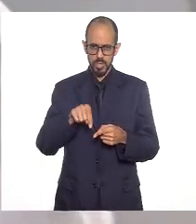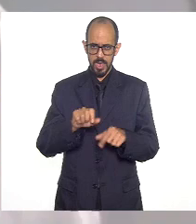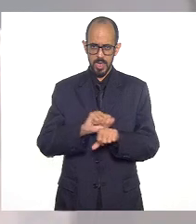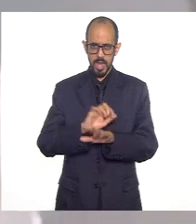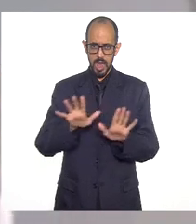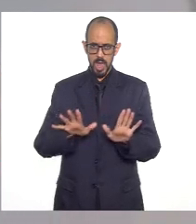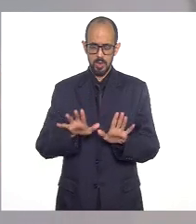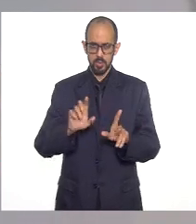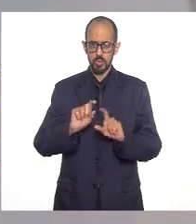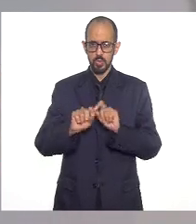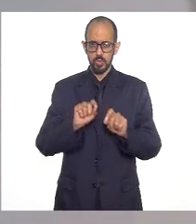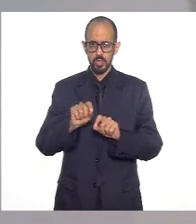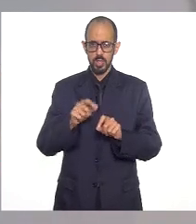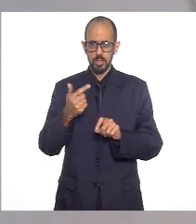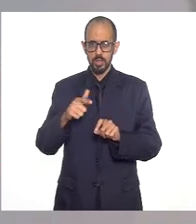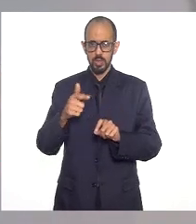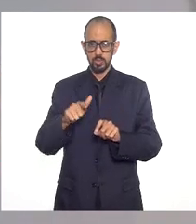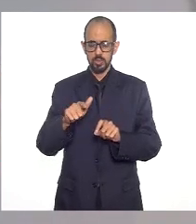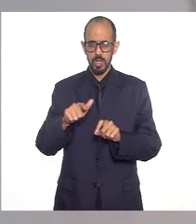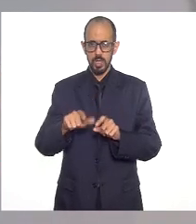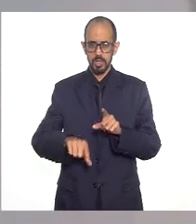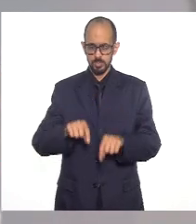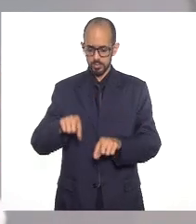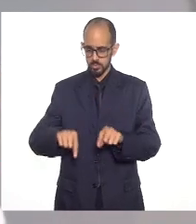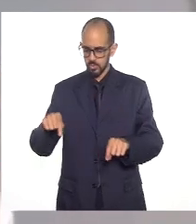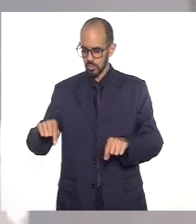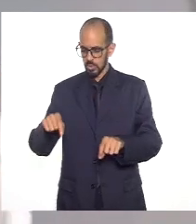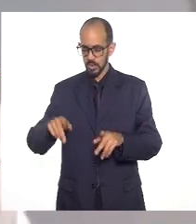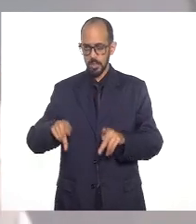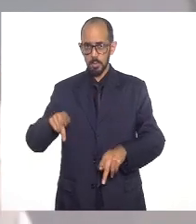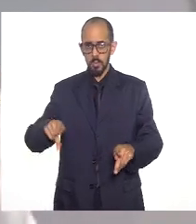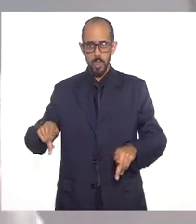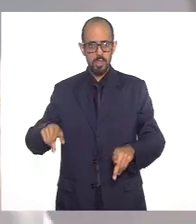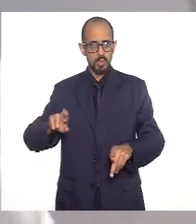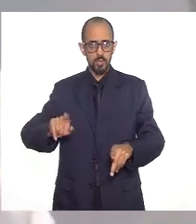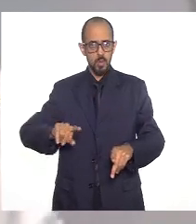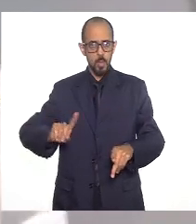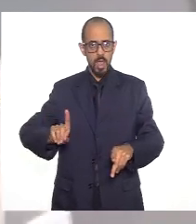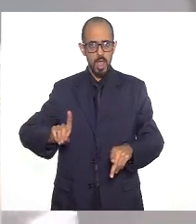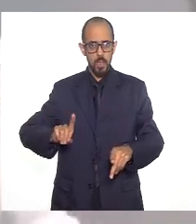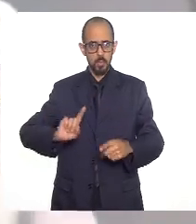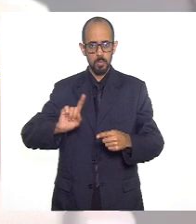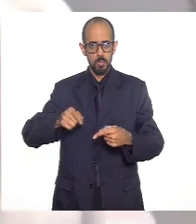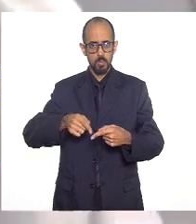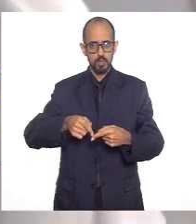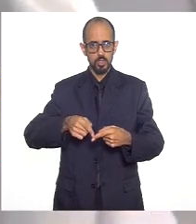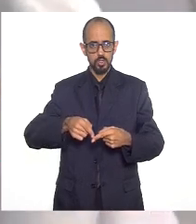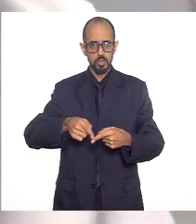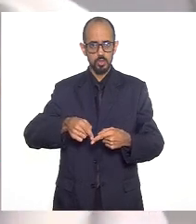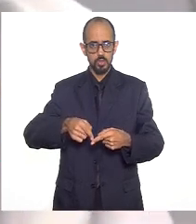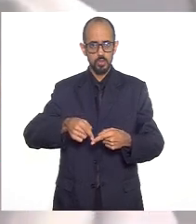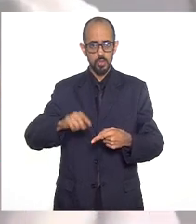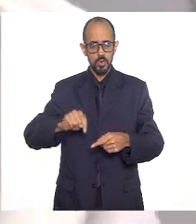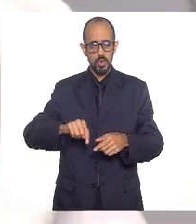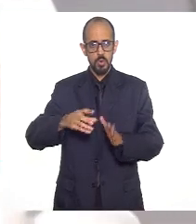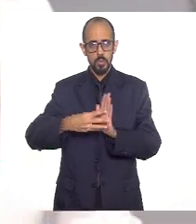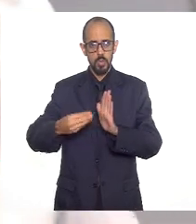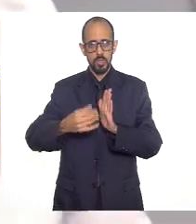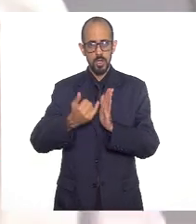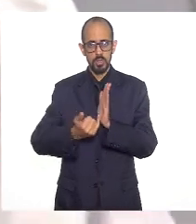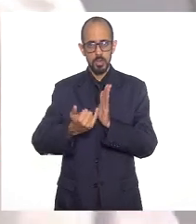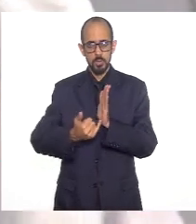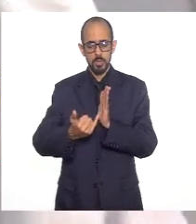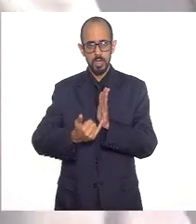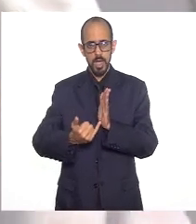nítido que não há priorização da população. O desenvolvimento econômico, a modernização tributária e fiscal e